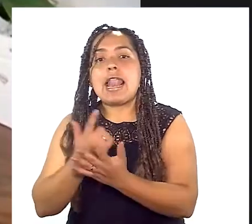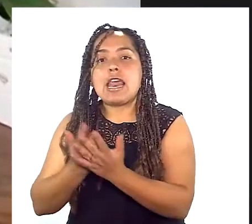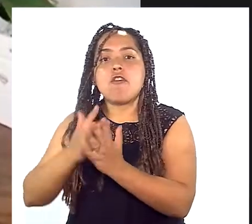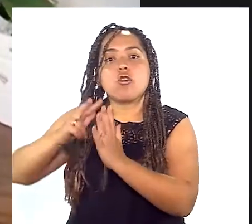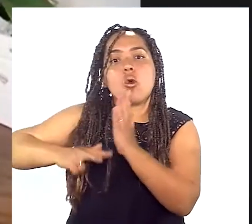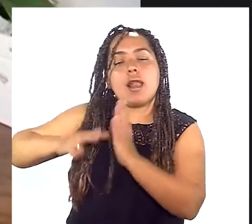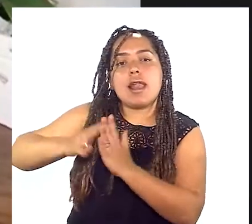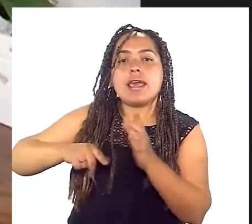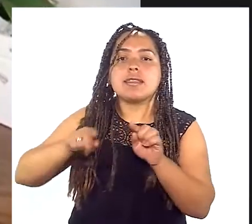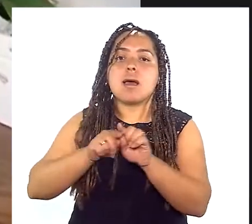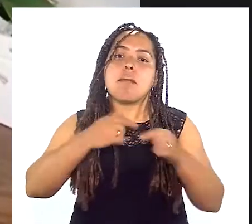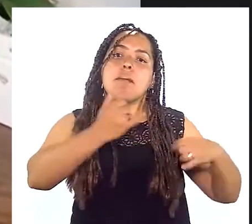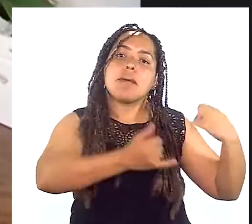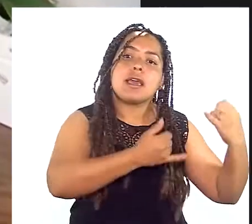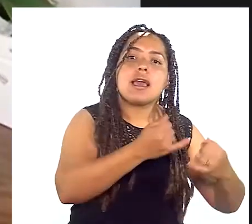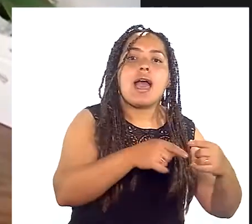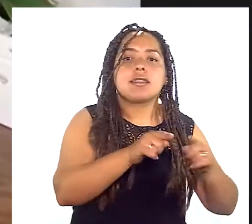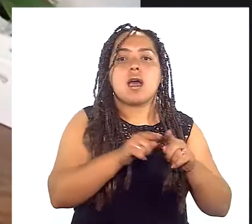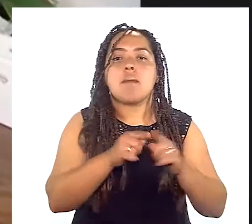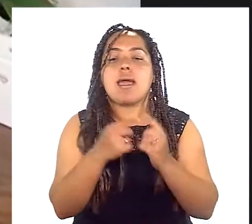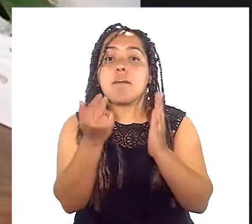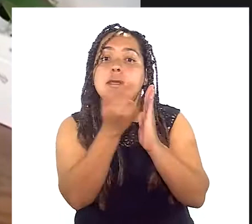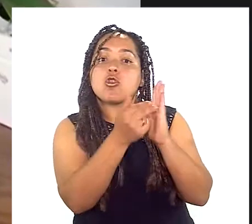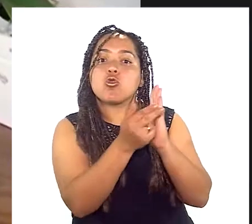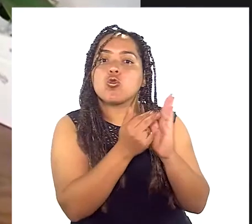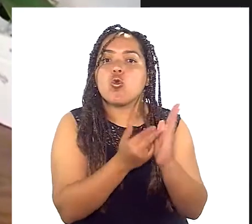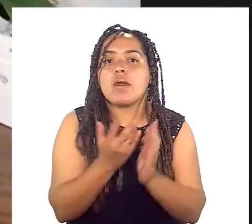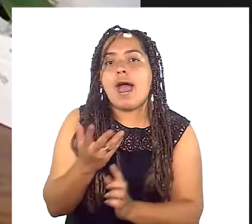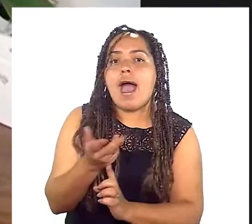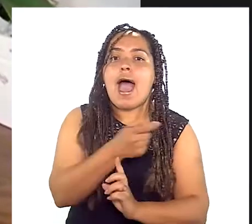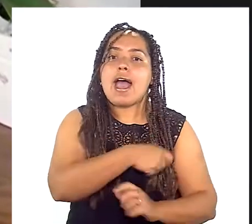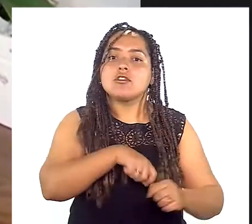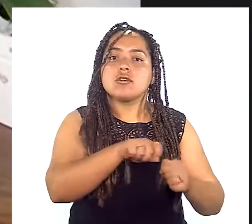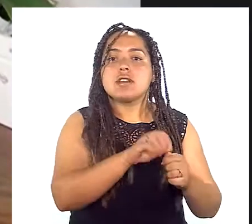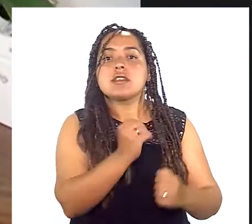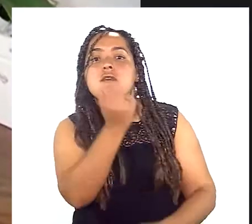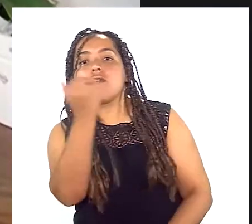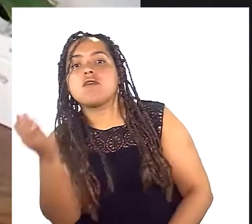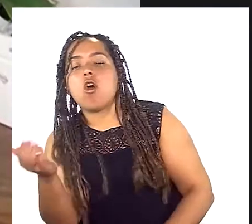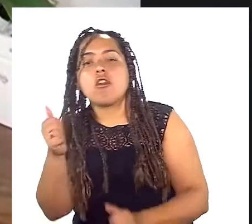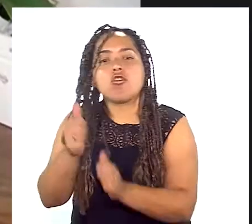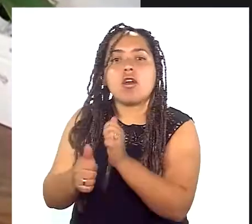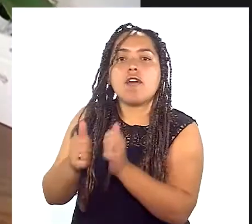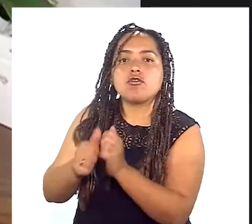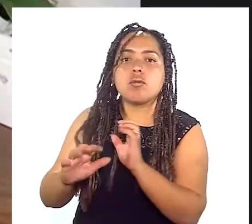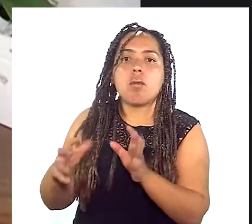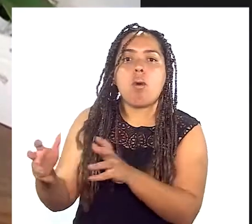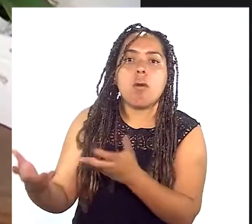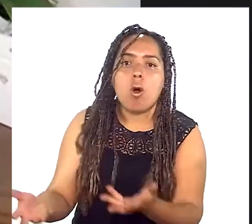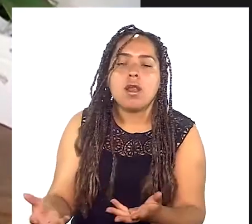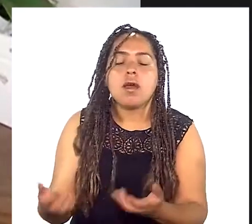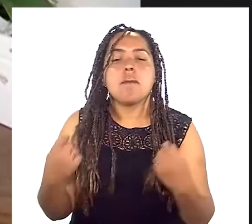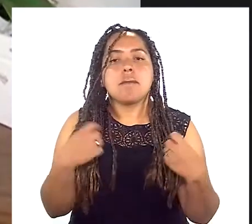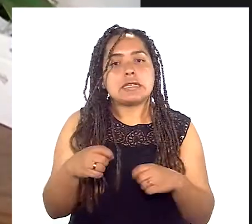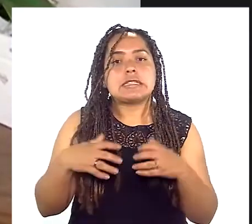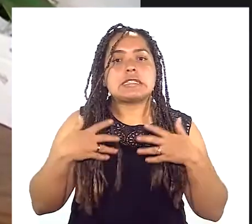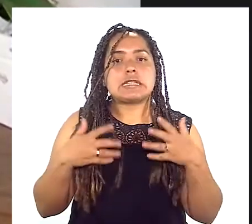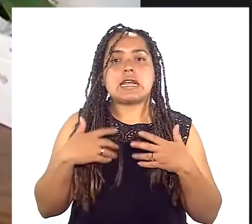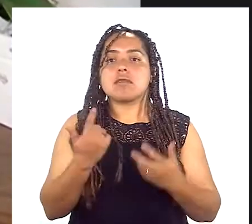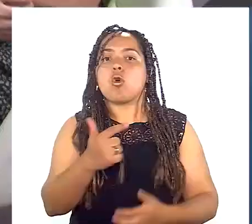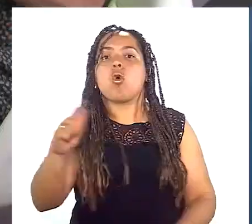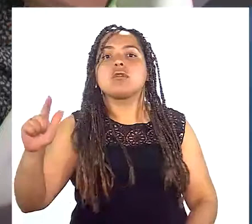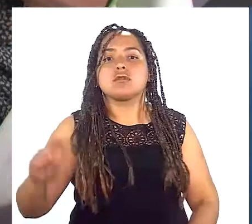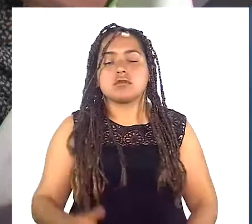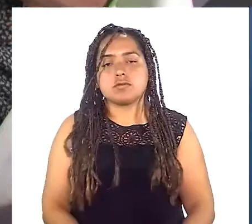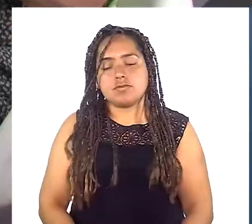uma bola, fazer um quebra-cabeça, uma pintura, uma arte, para realmente estimular você sair do meio eletrônico, né?